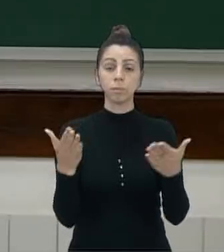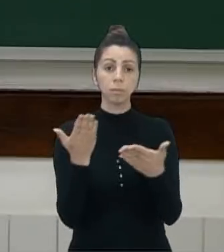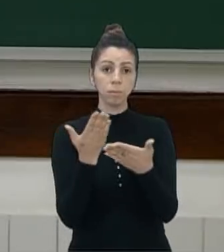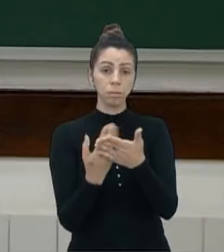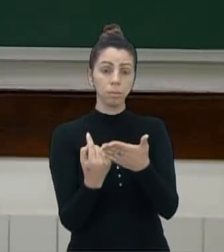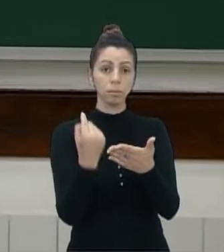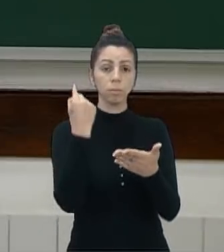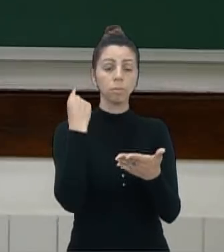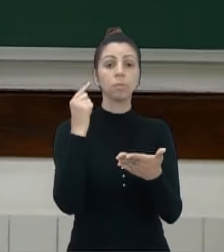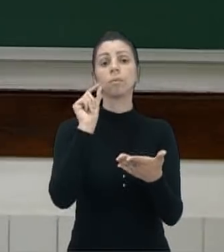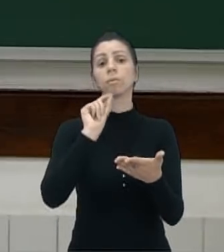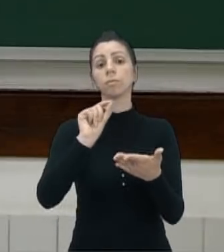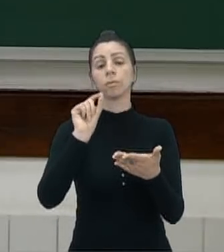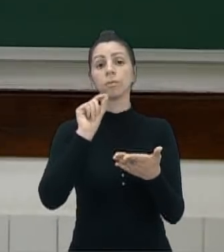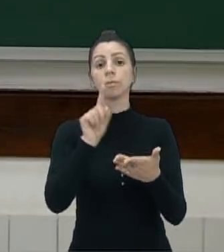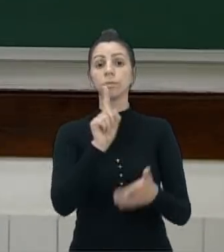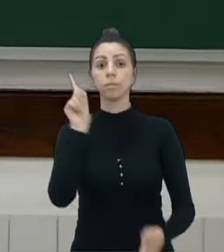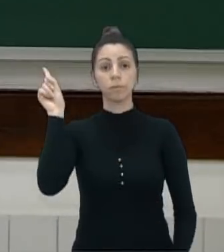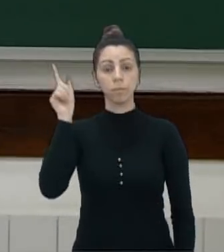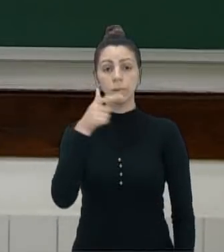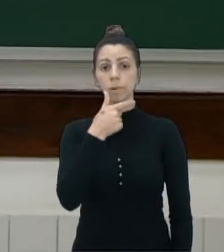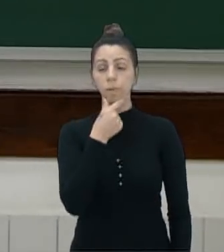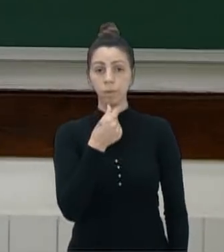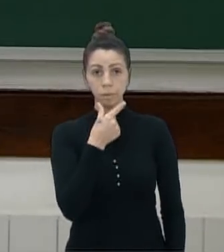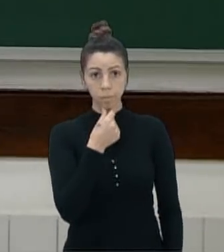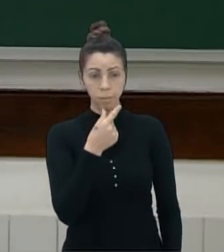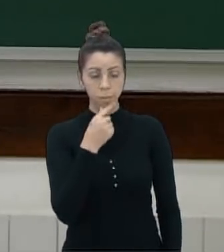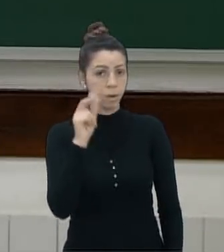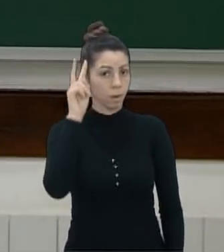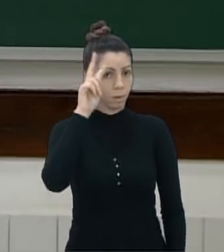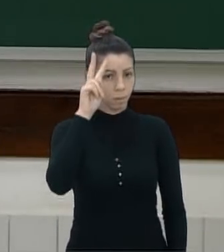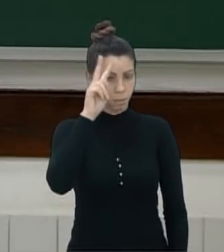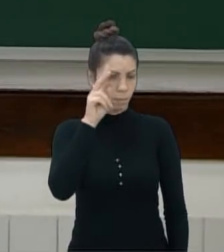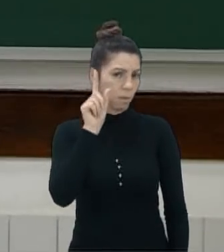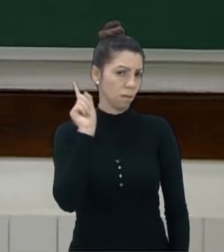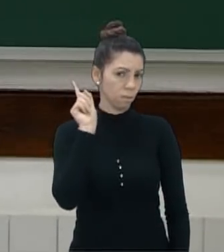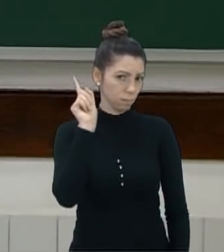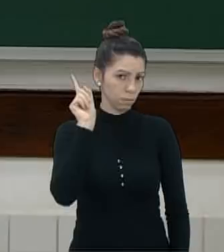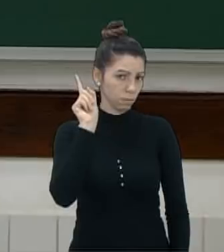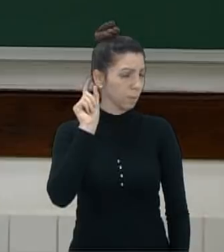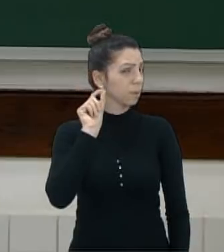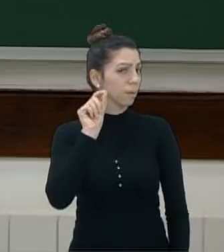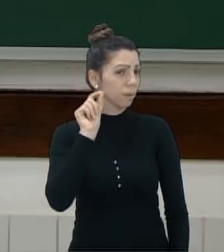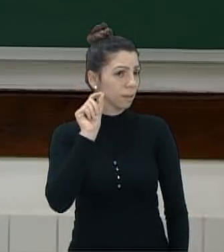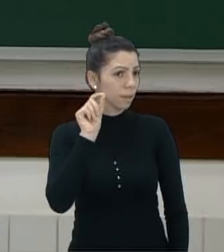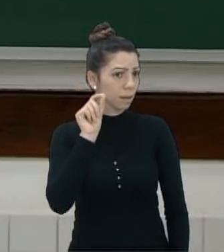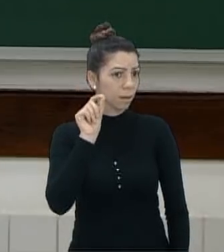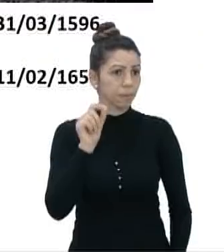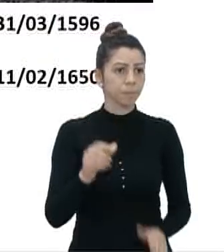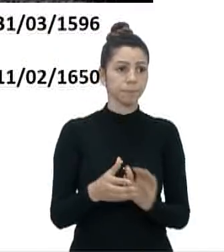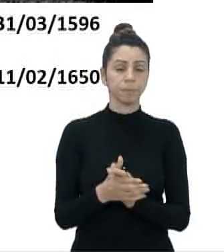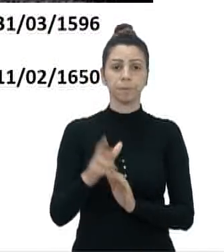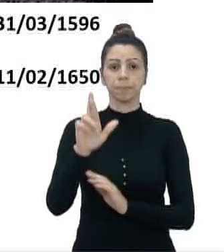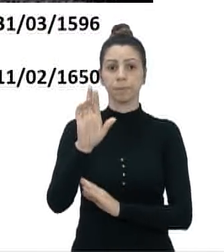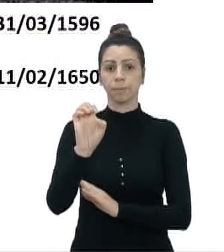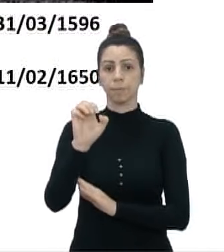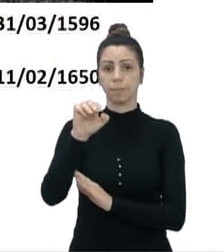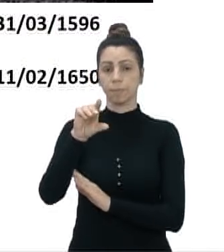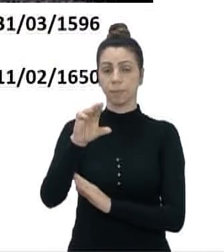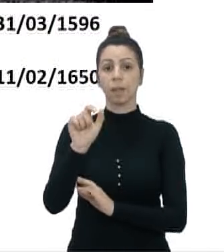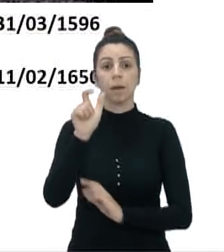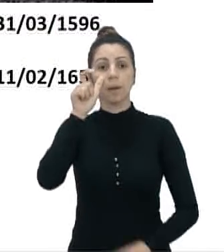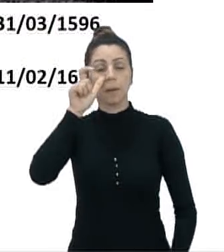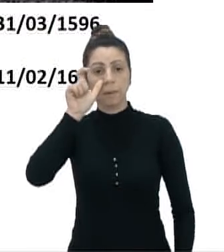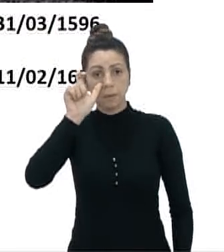aula anterior a gente comentou sobre ele, vale ressaltar e relembrar novamente, René Descartes, considerado um gênio